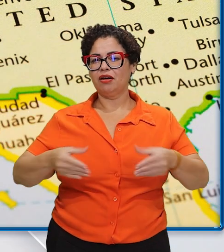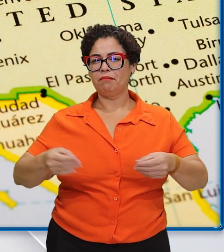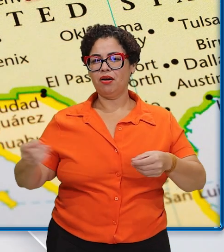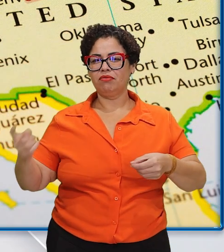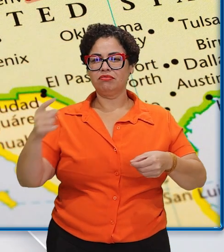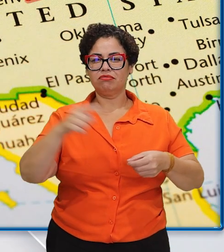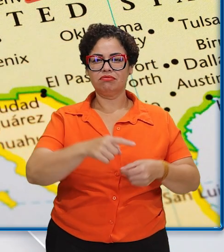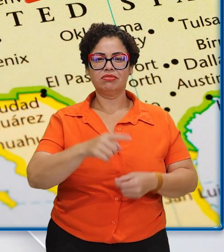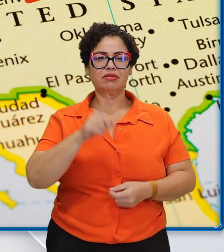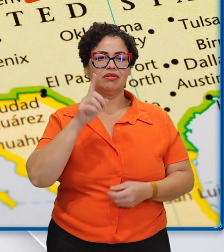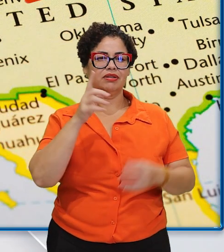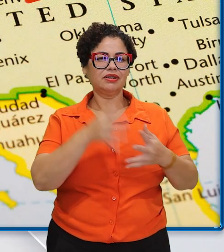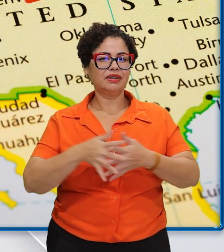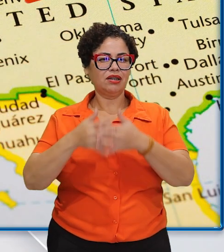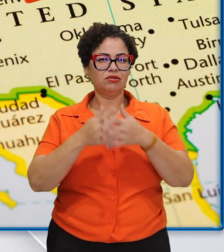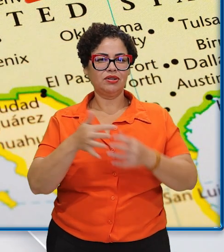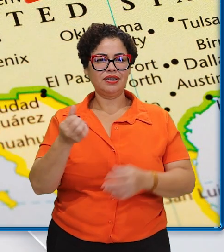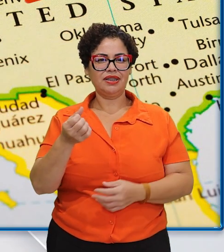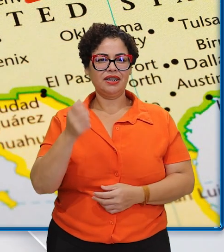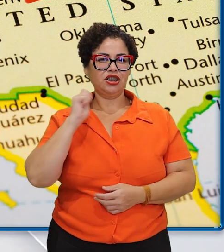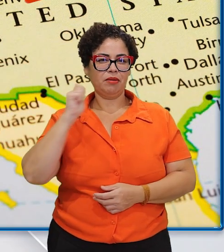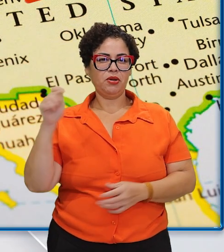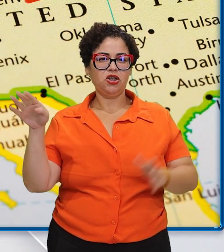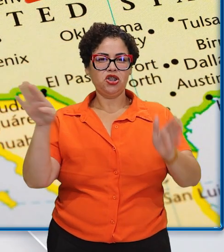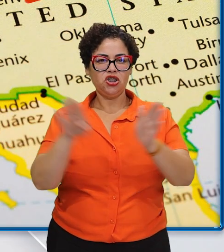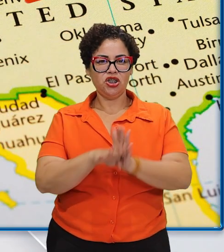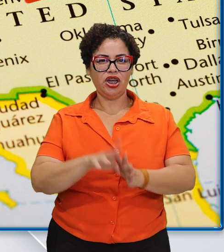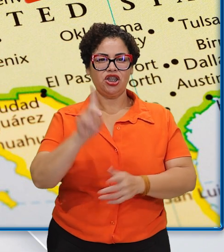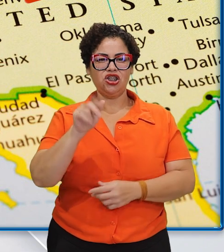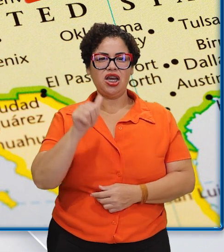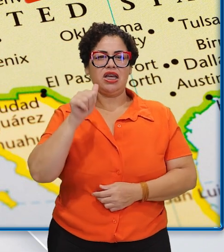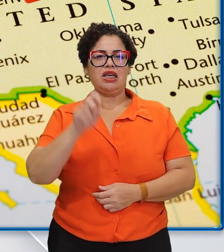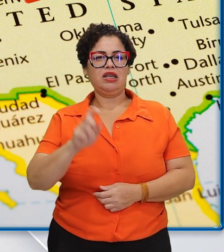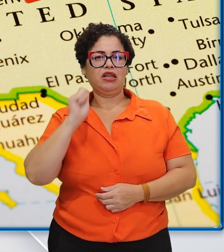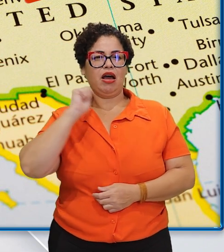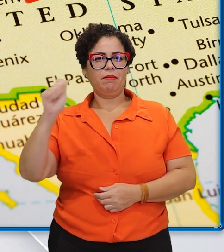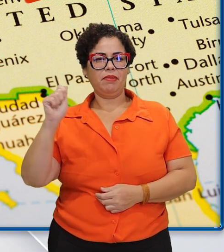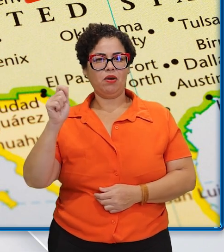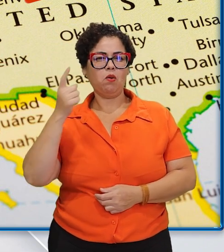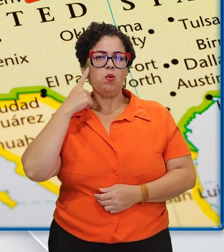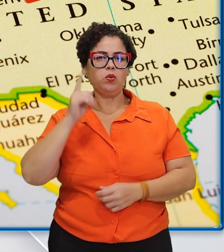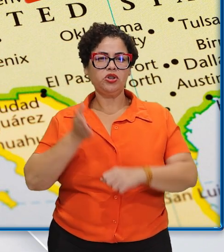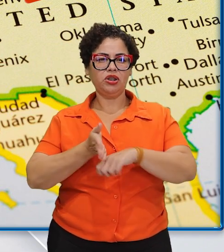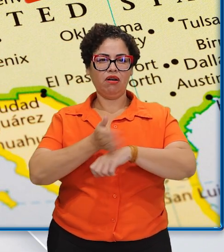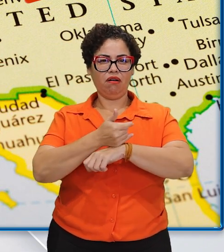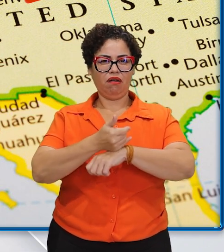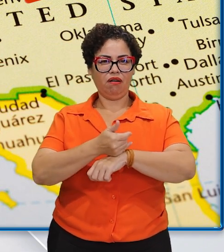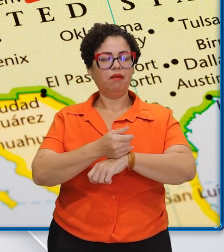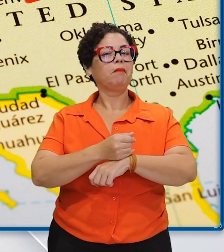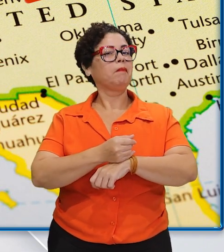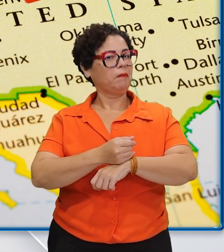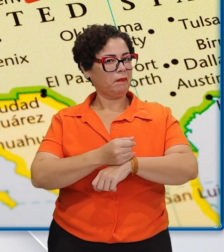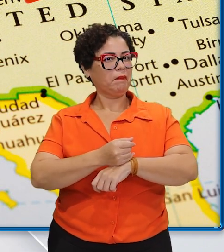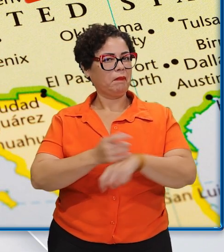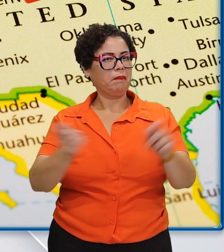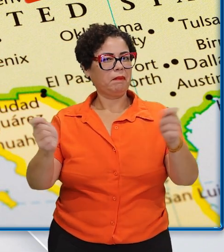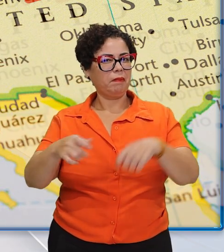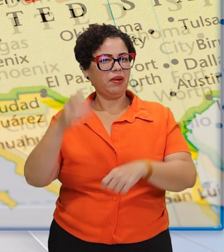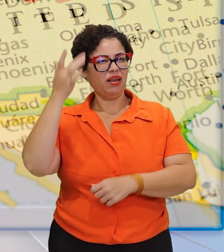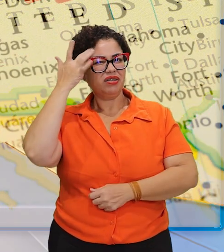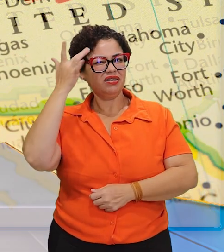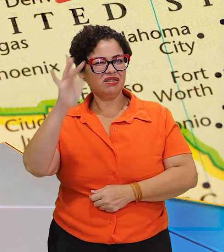no dia 16 de abril e então chega no dia 15 de abril ganhando um dia? Nossa, Hélio, que